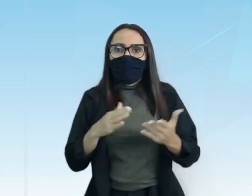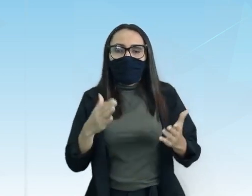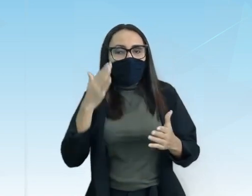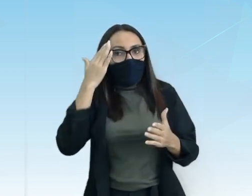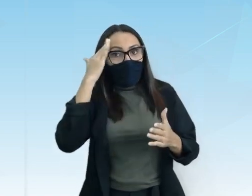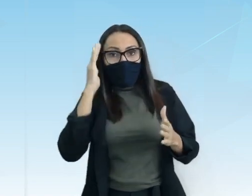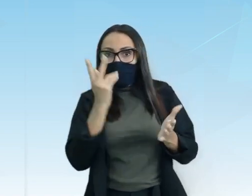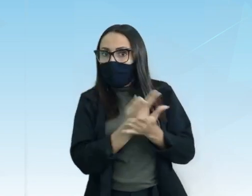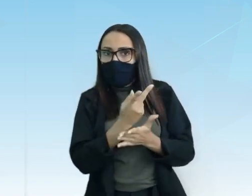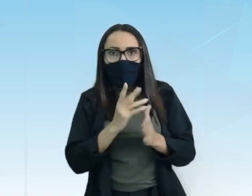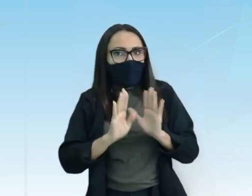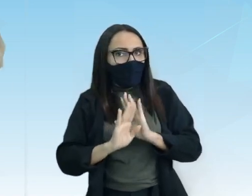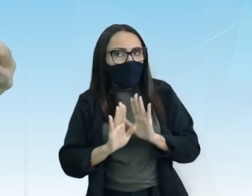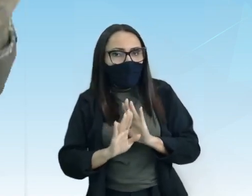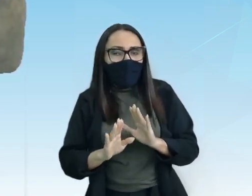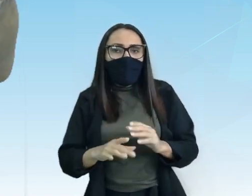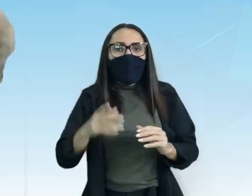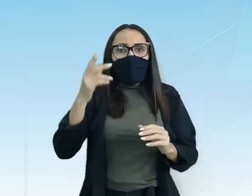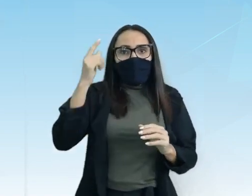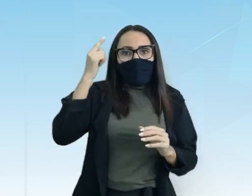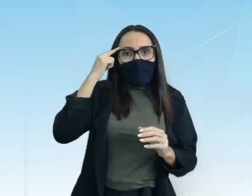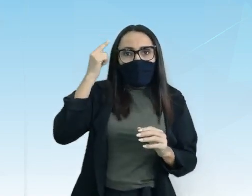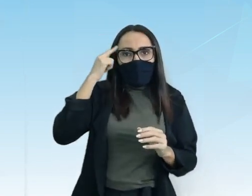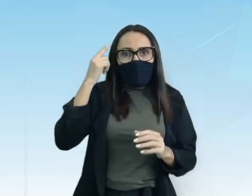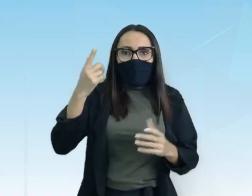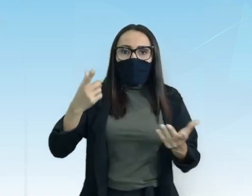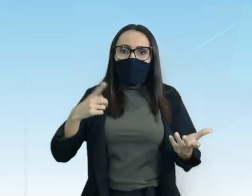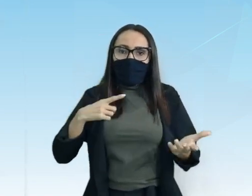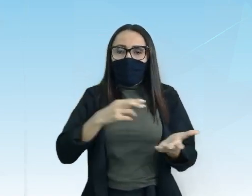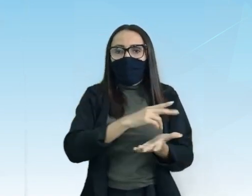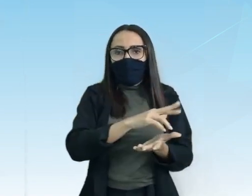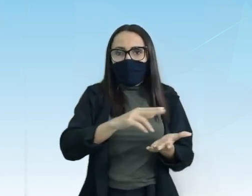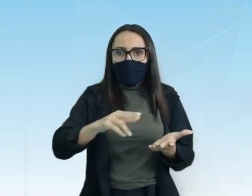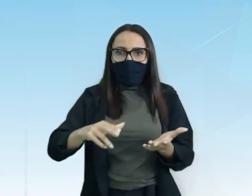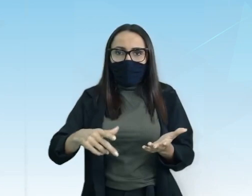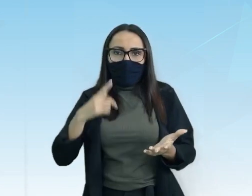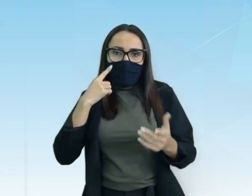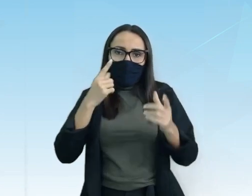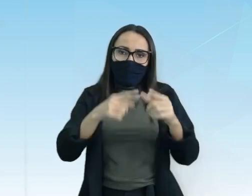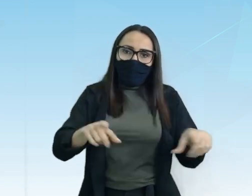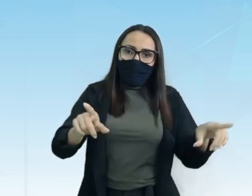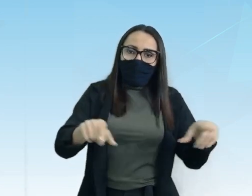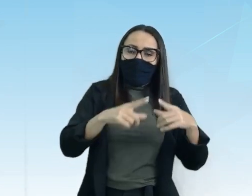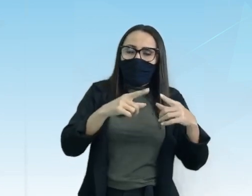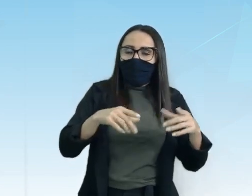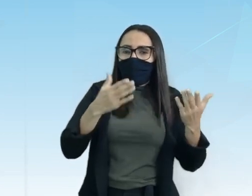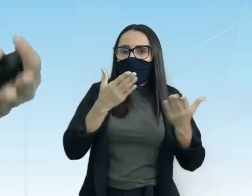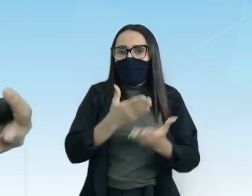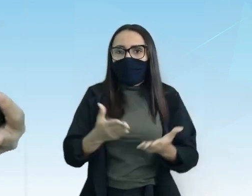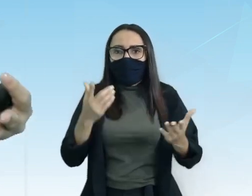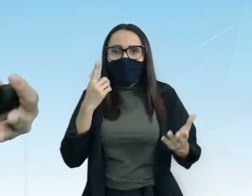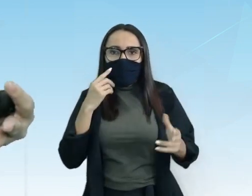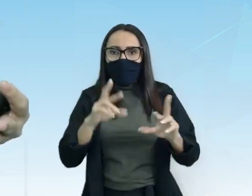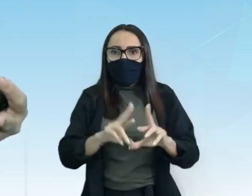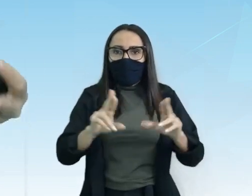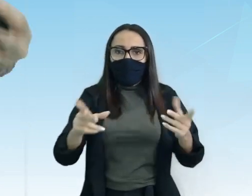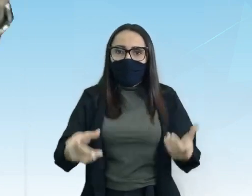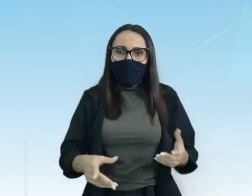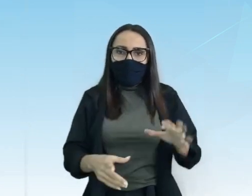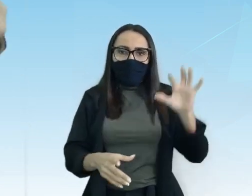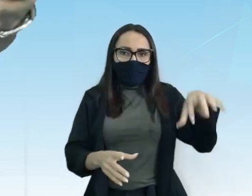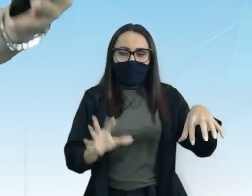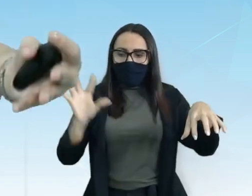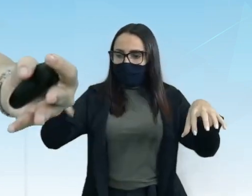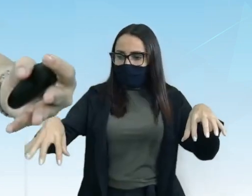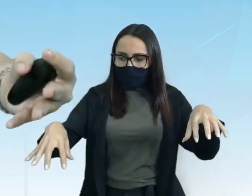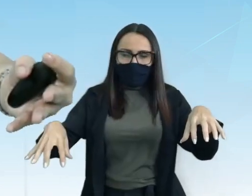como erro. E entenda que muitas composições, músicas, certo? Das diferentes regiões,